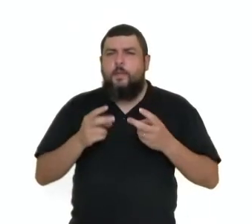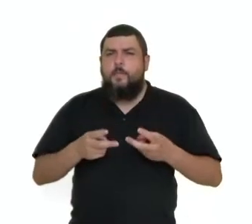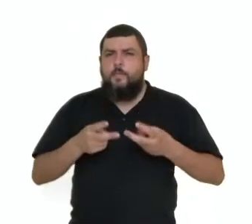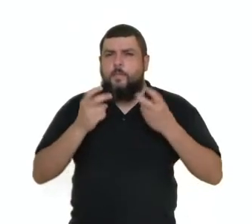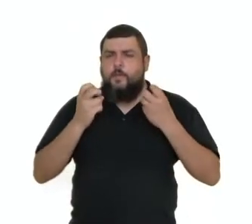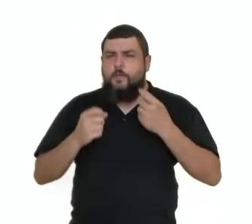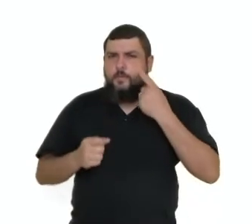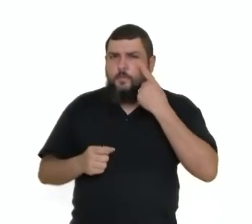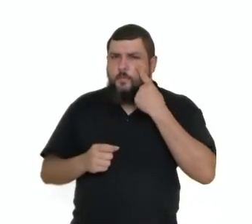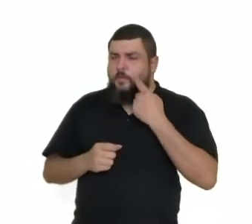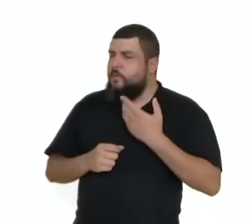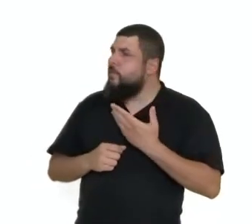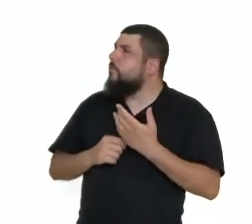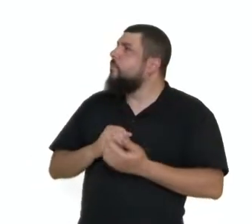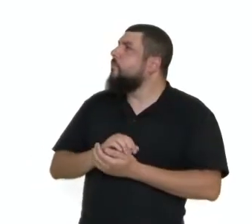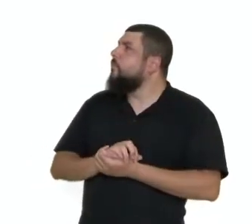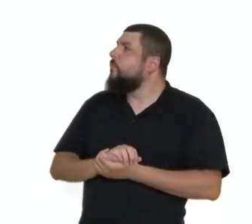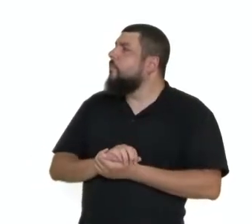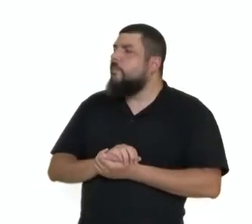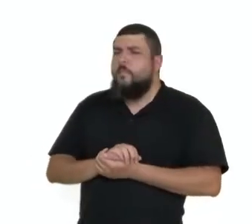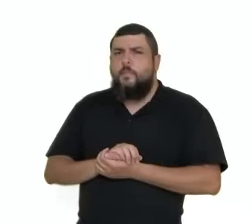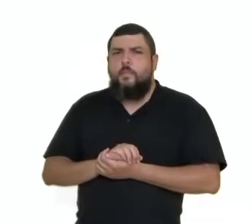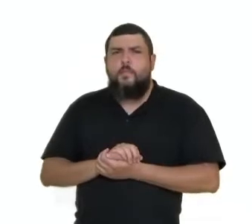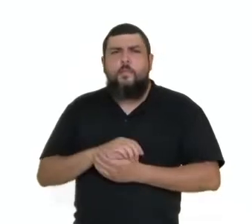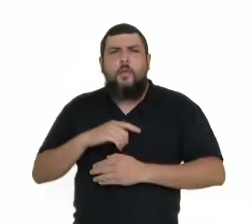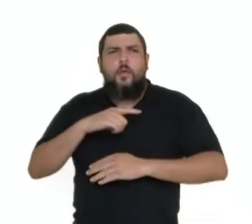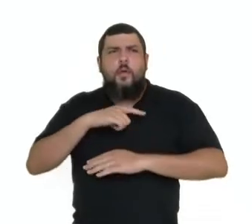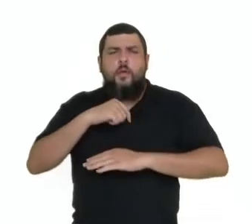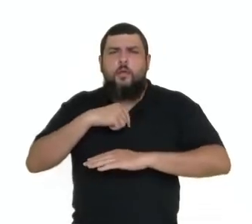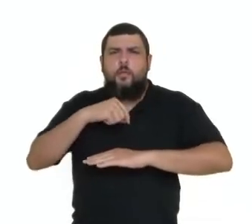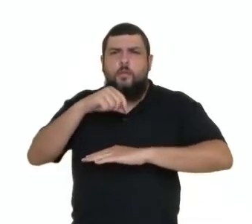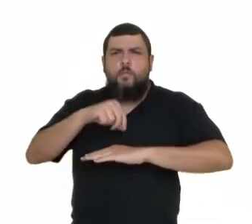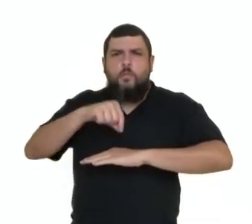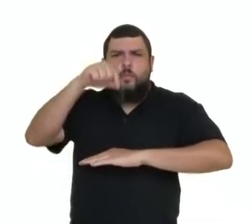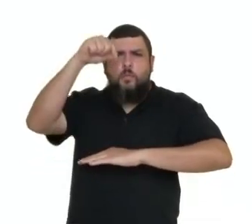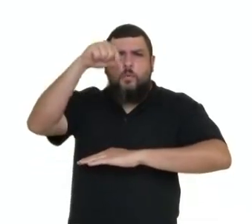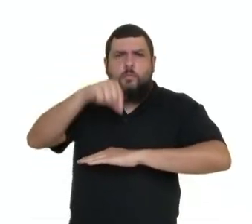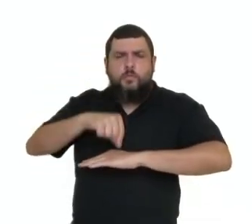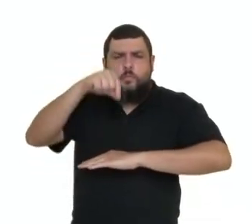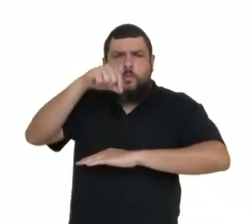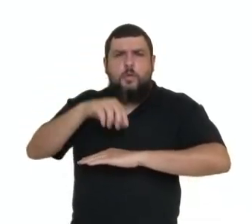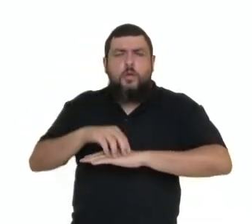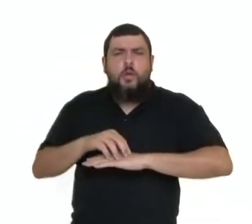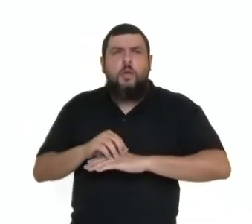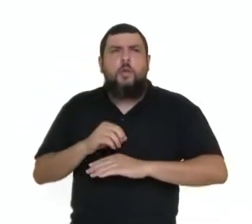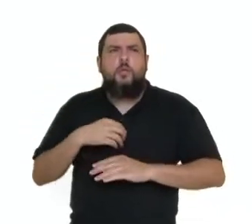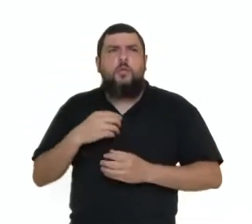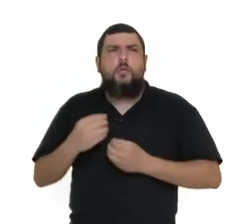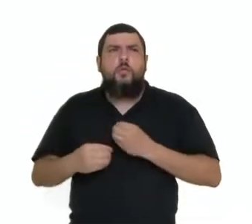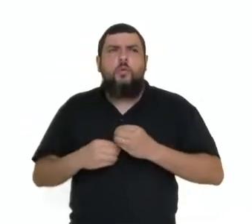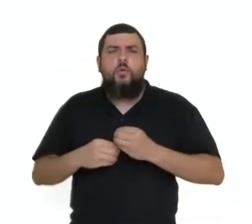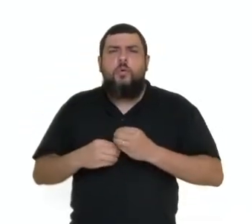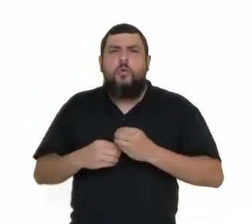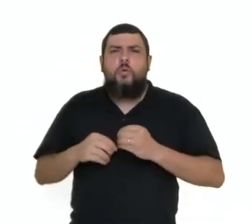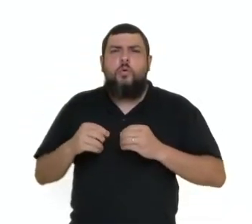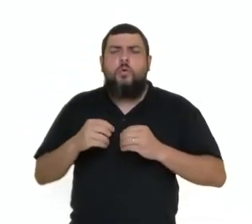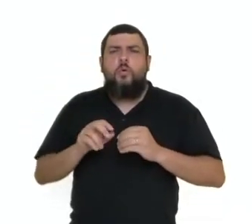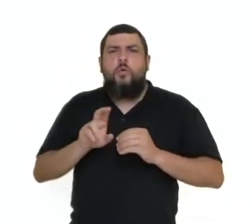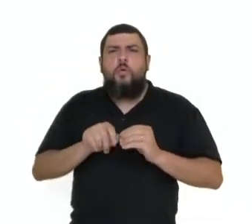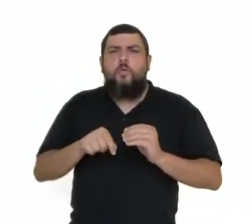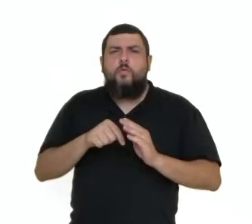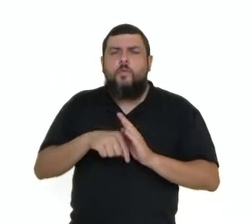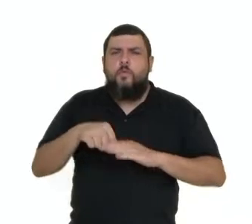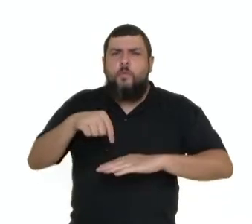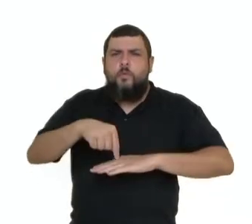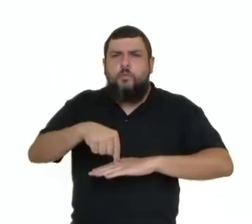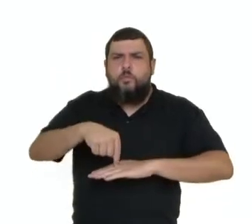certo? Então, durante a operação do batistaca, o trabalho realizado para elevar o martelo fornece-lhe energia potencial